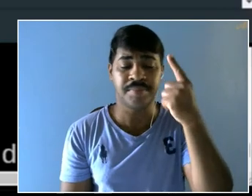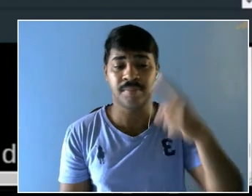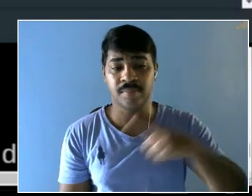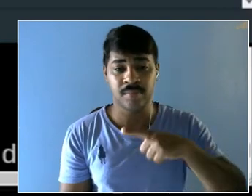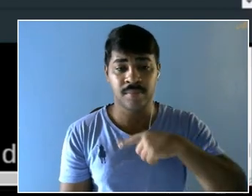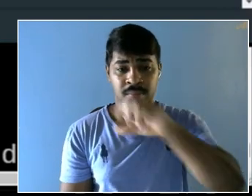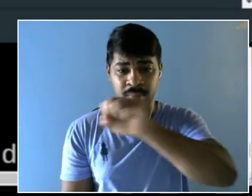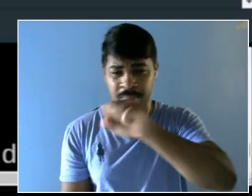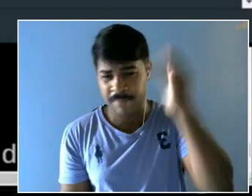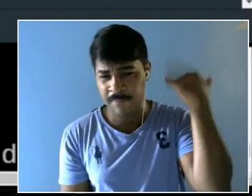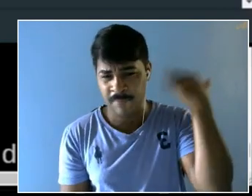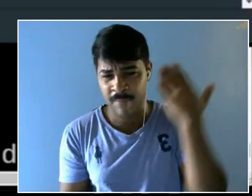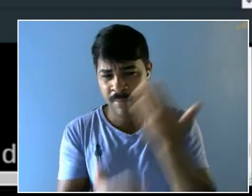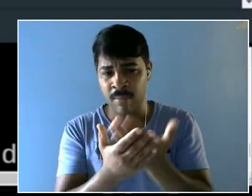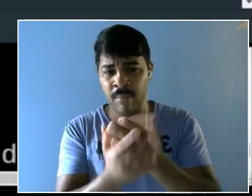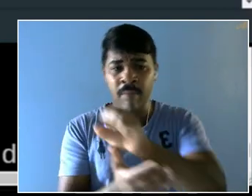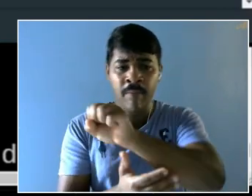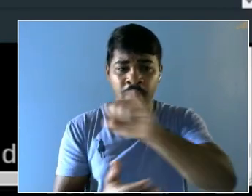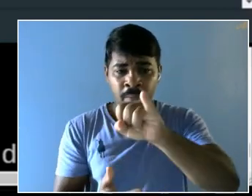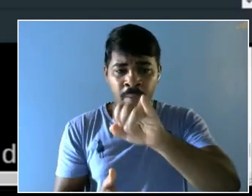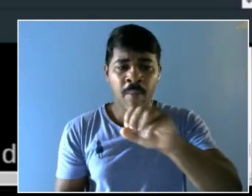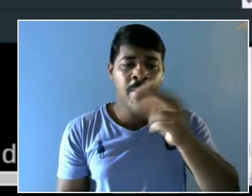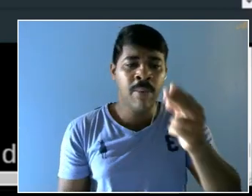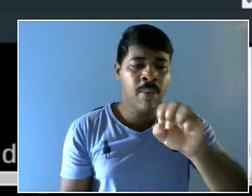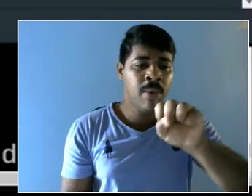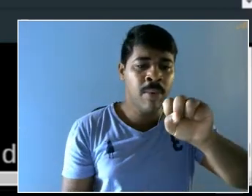esse teste, ele em algum momento dê falso.